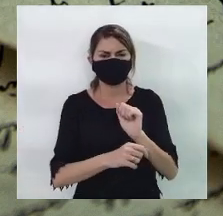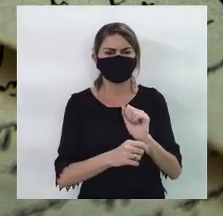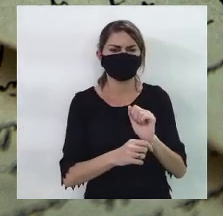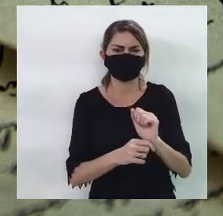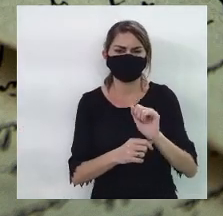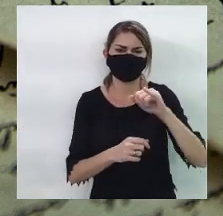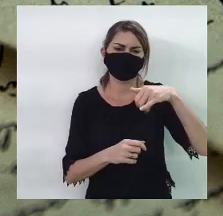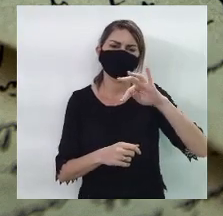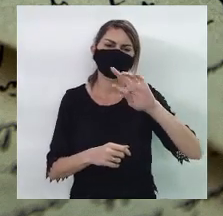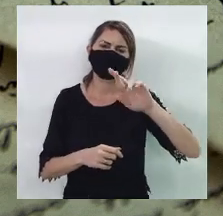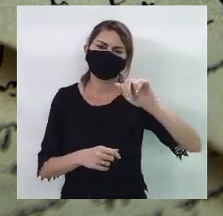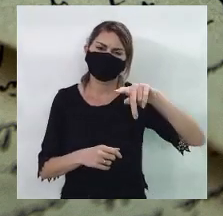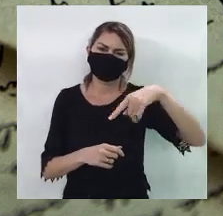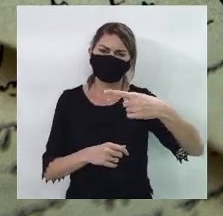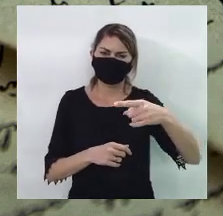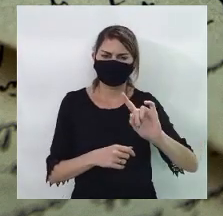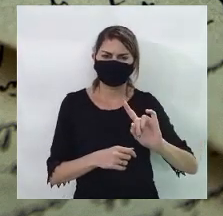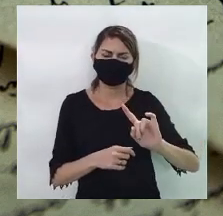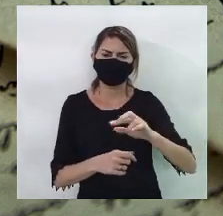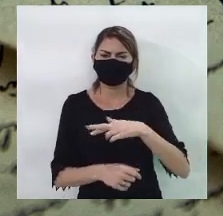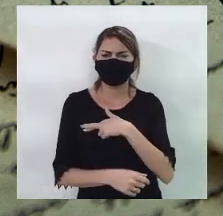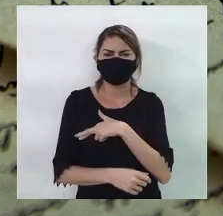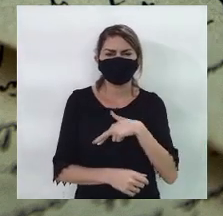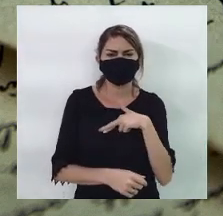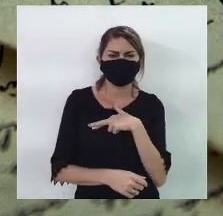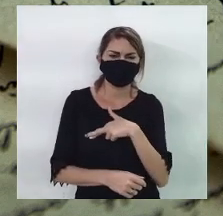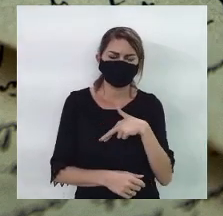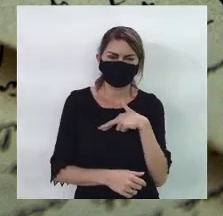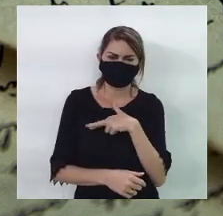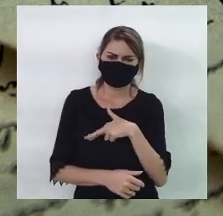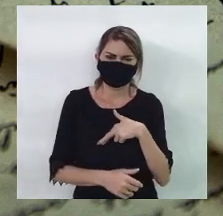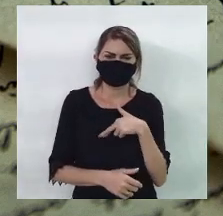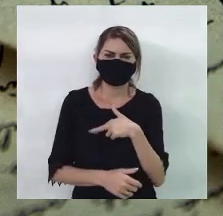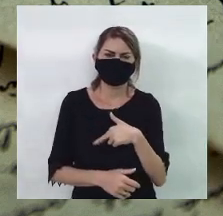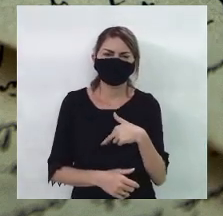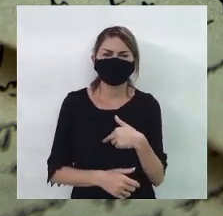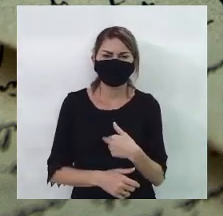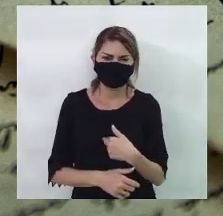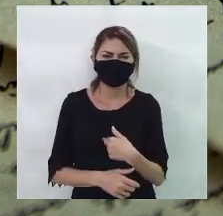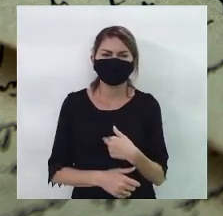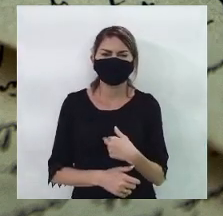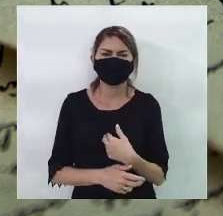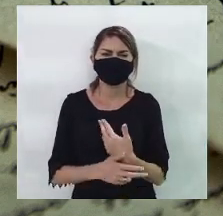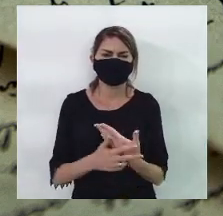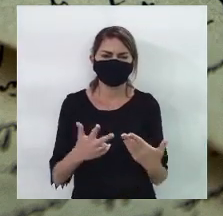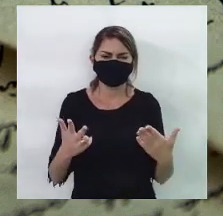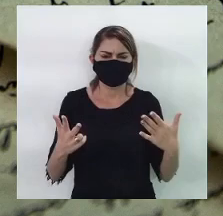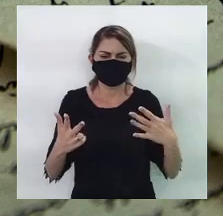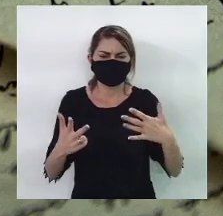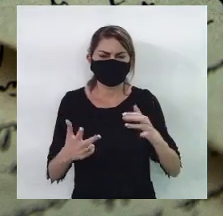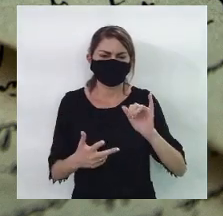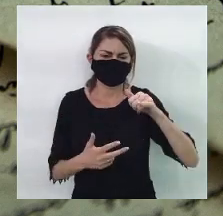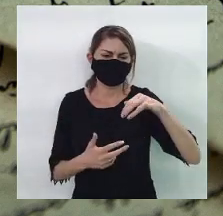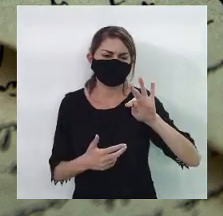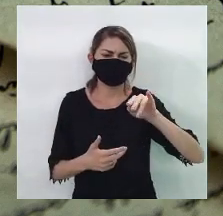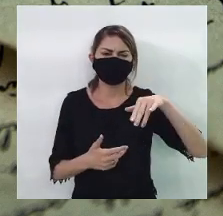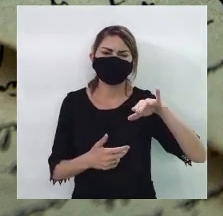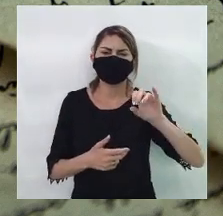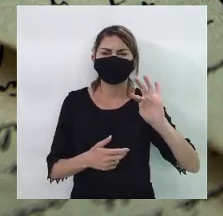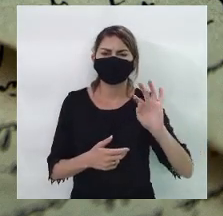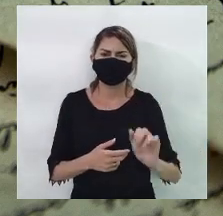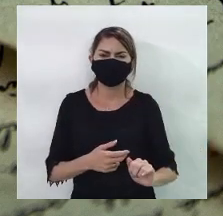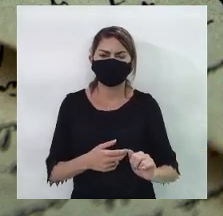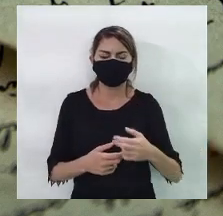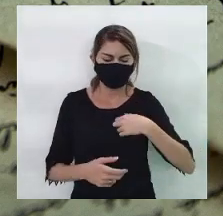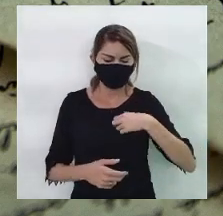que é a introspecção. Professor, romance introspectivo, romance intimista, que tem a ver